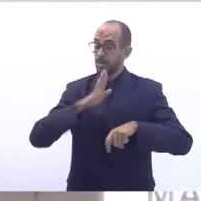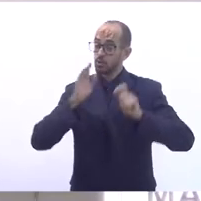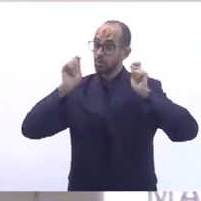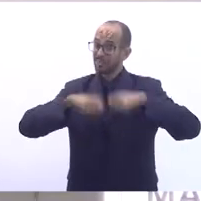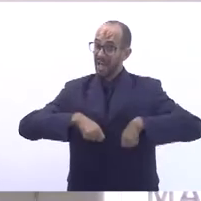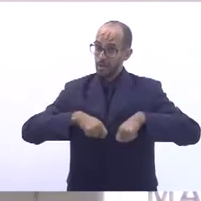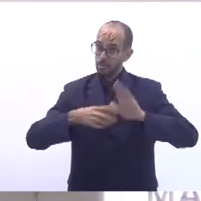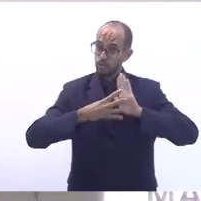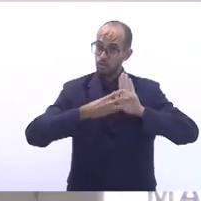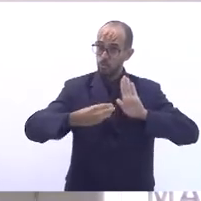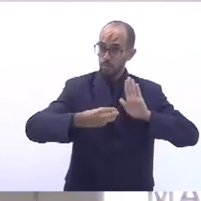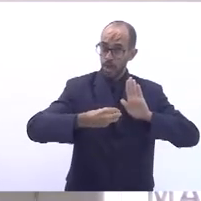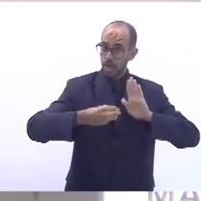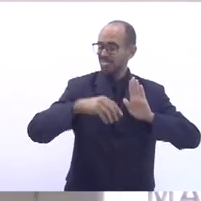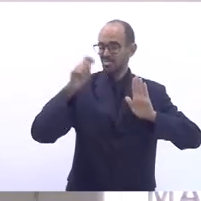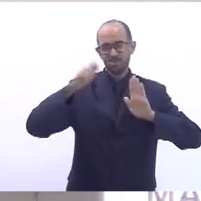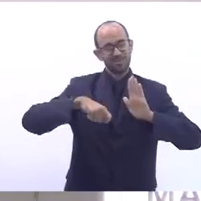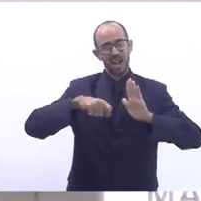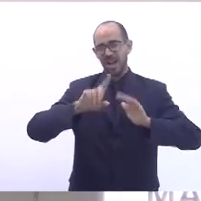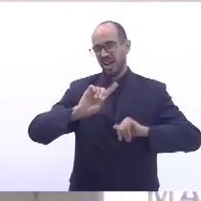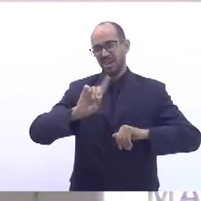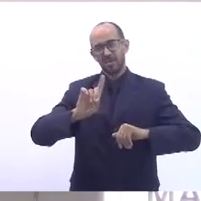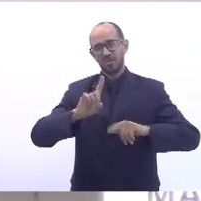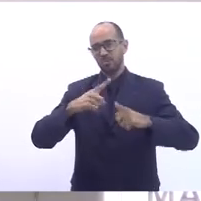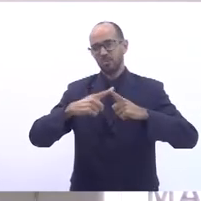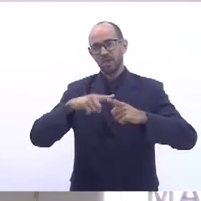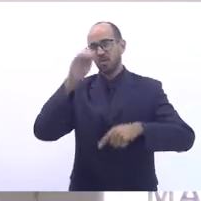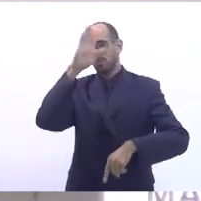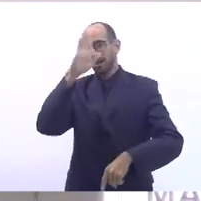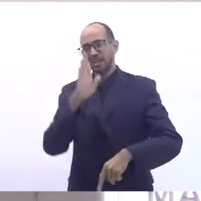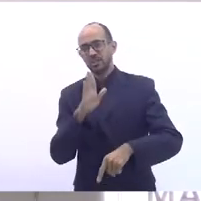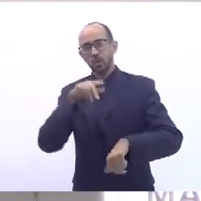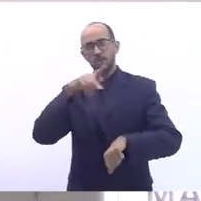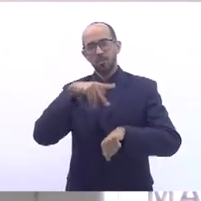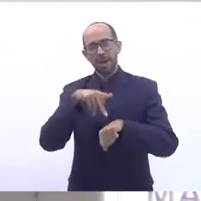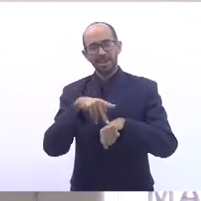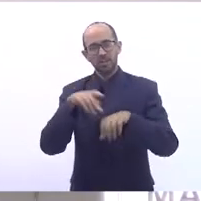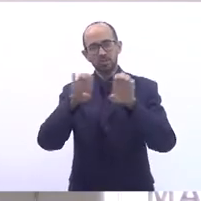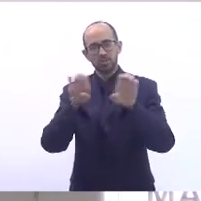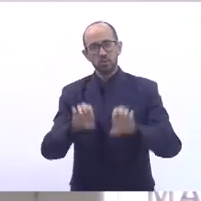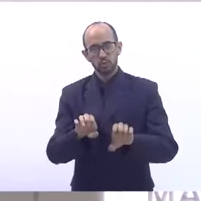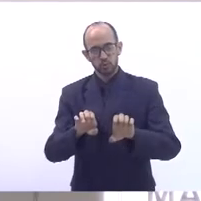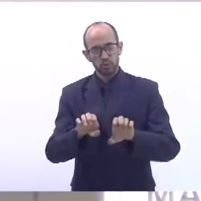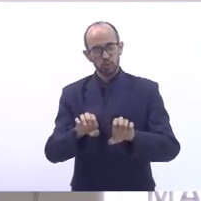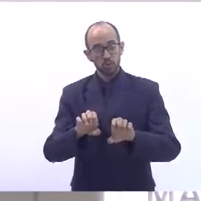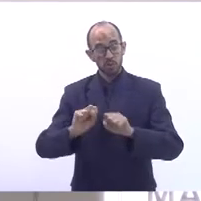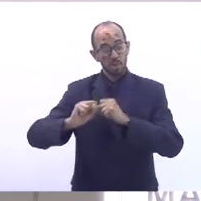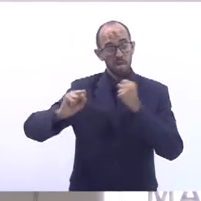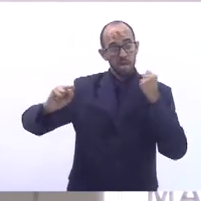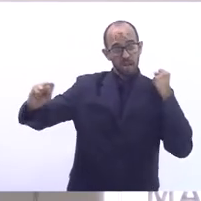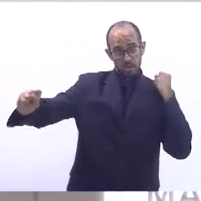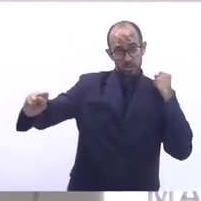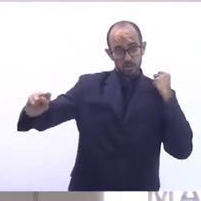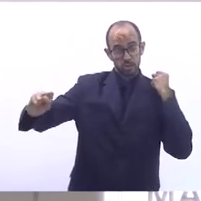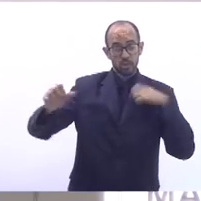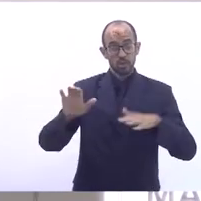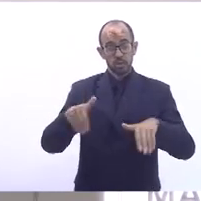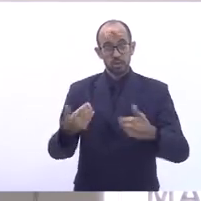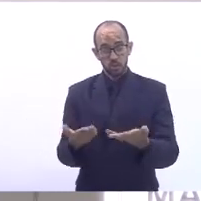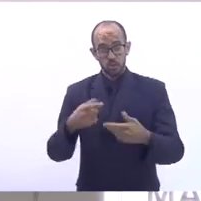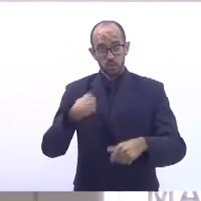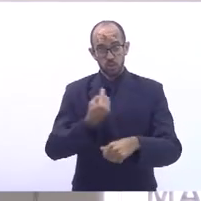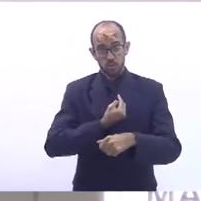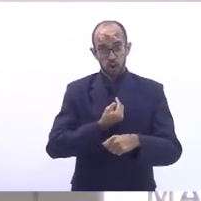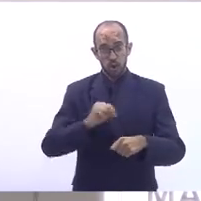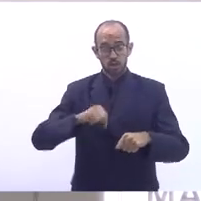pode ser assim não dá para a gente comprar o Brasil é um país que tem uma estrutura Continental então assim a gente a